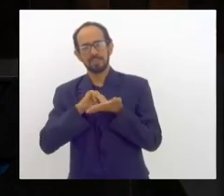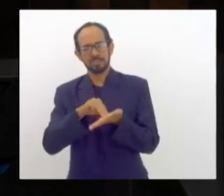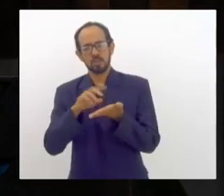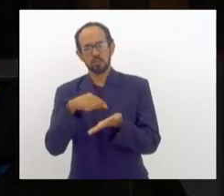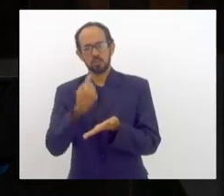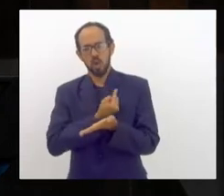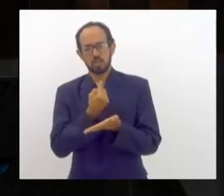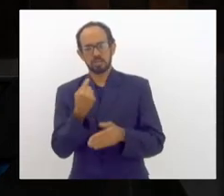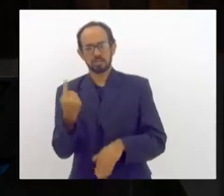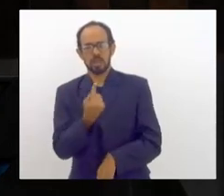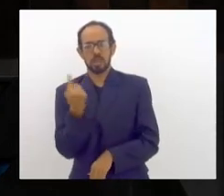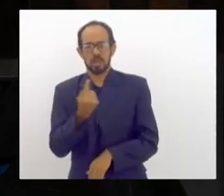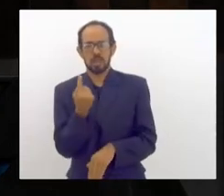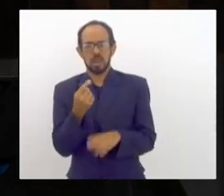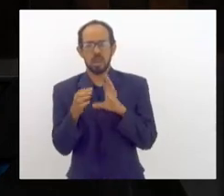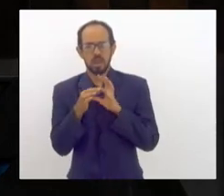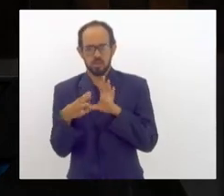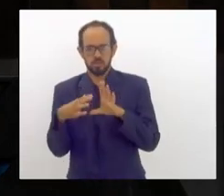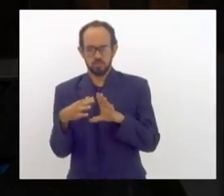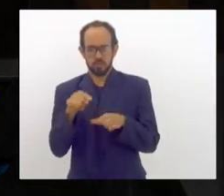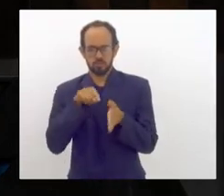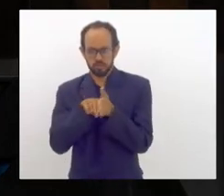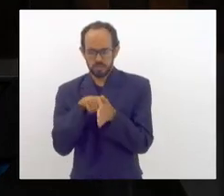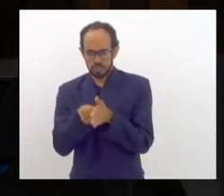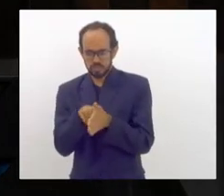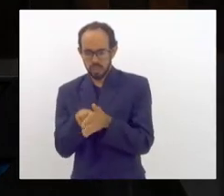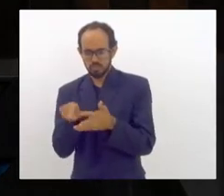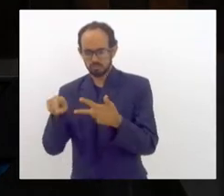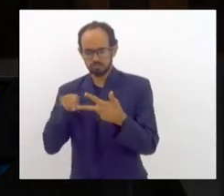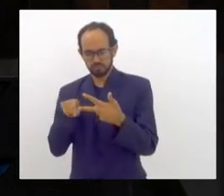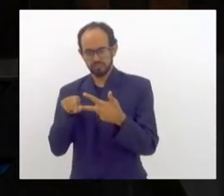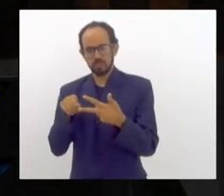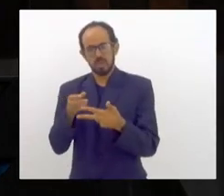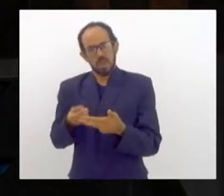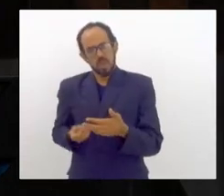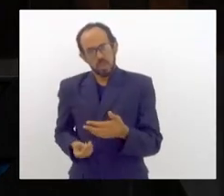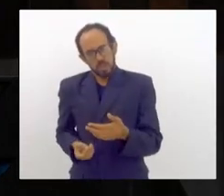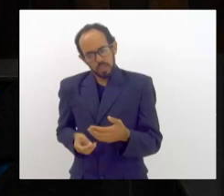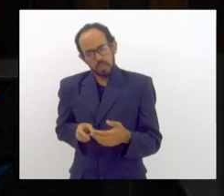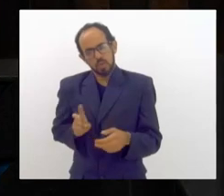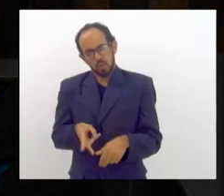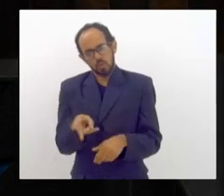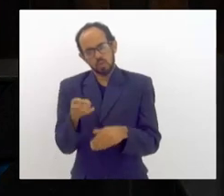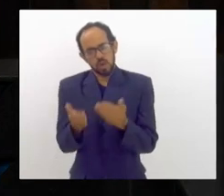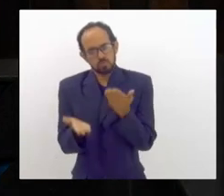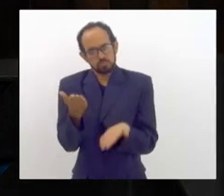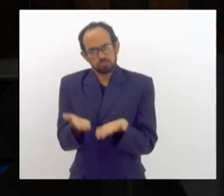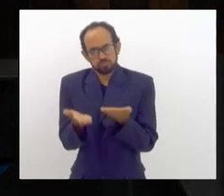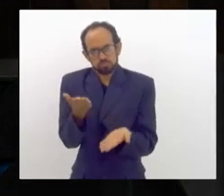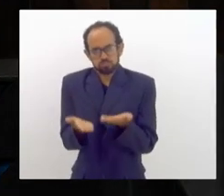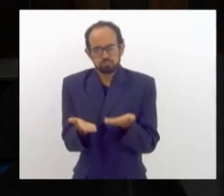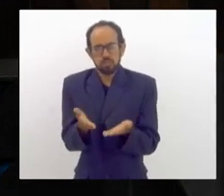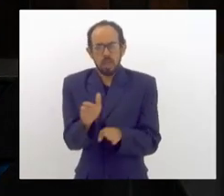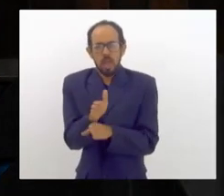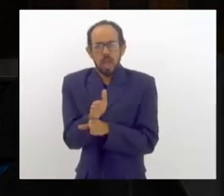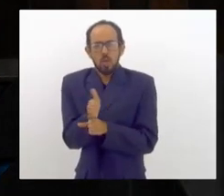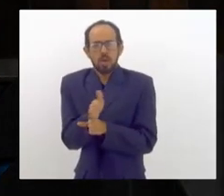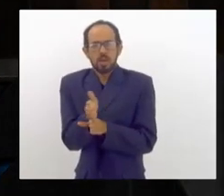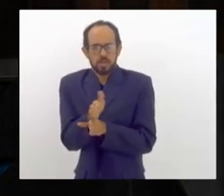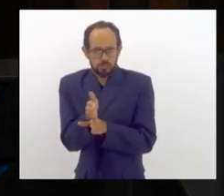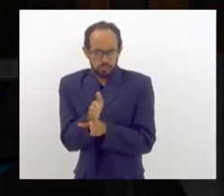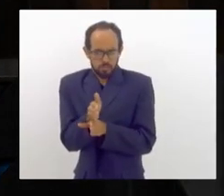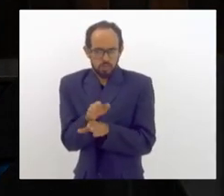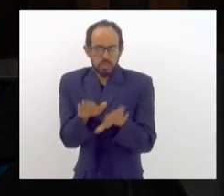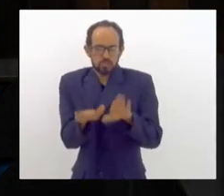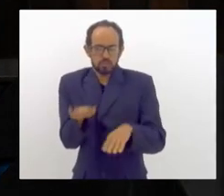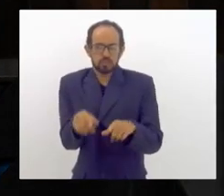independente, é fiscalizar o poder executivo, é manter a harmonia tão celebrada e tão, nesse momento, muitas vezes